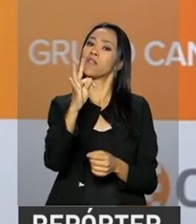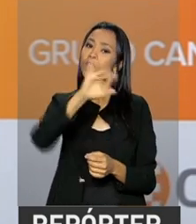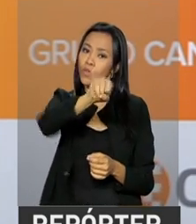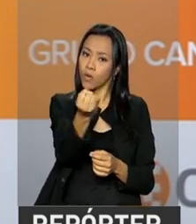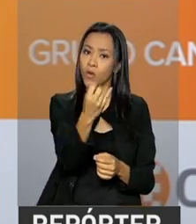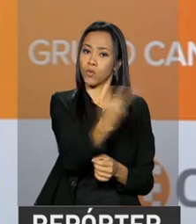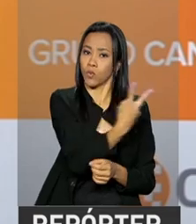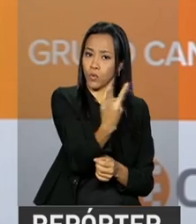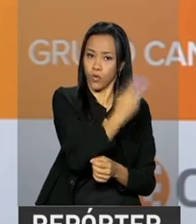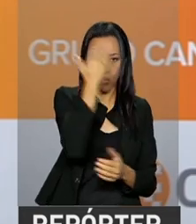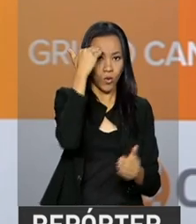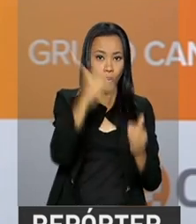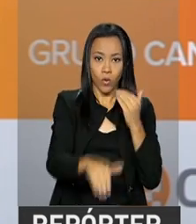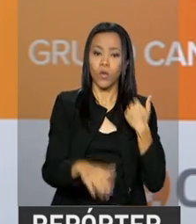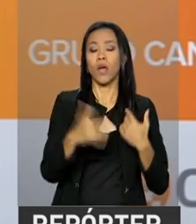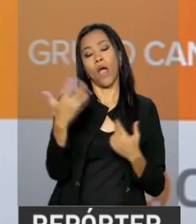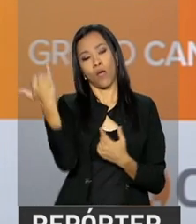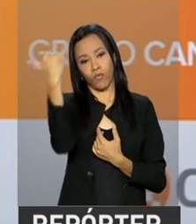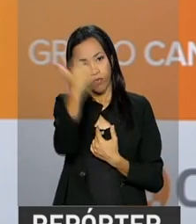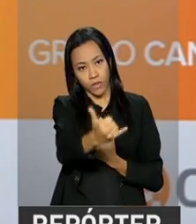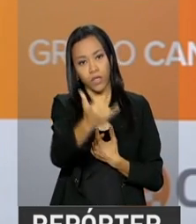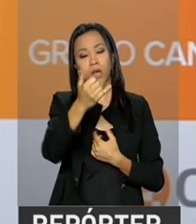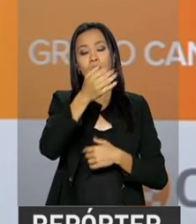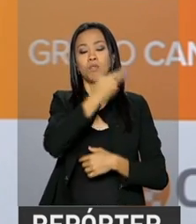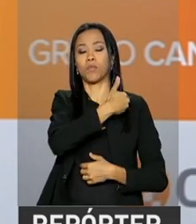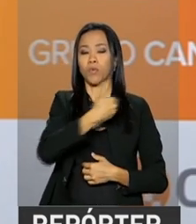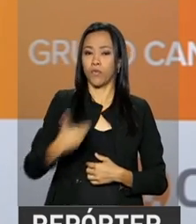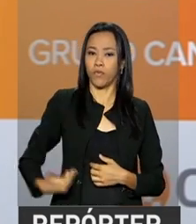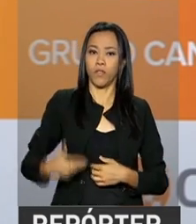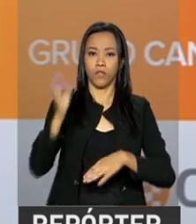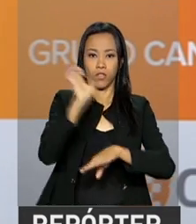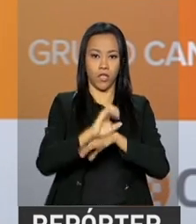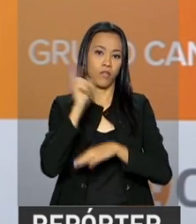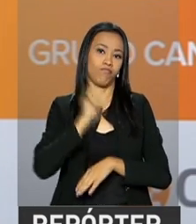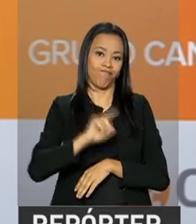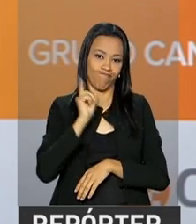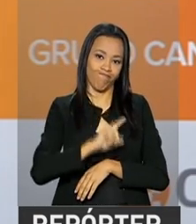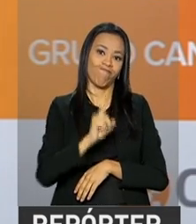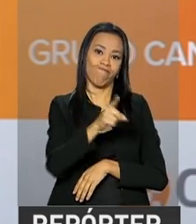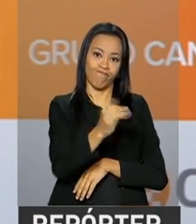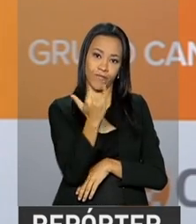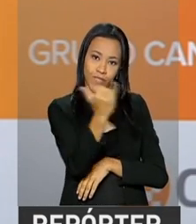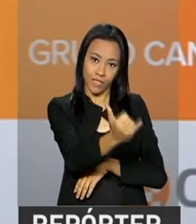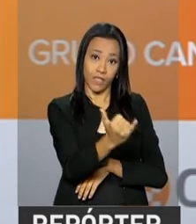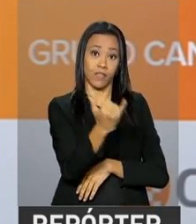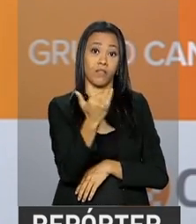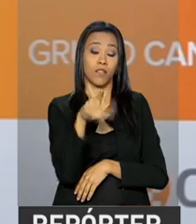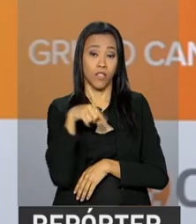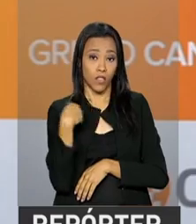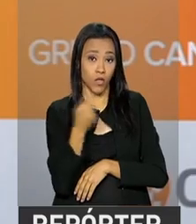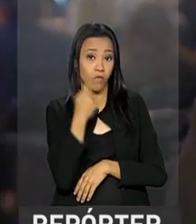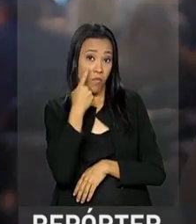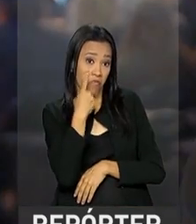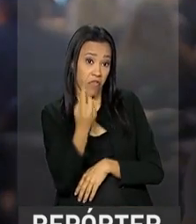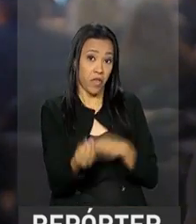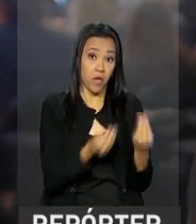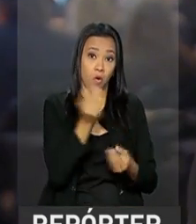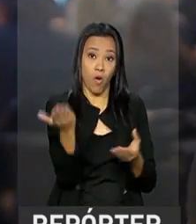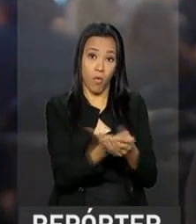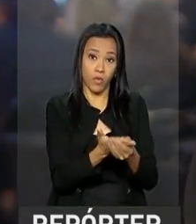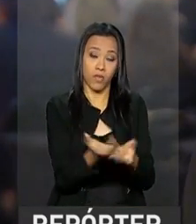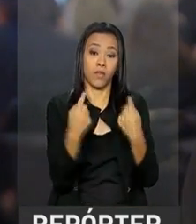tanto ao governo do Estado de Minas Gerais como à própria CEMIG, que nós estaríamos naquela época startando o processo.